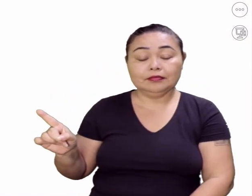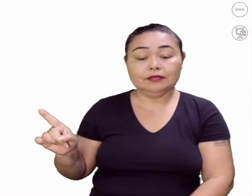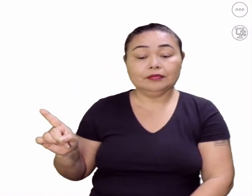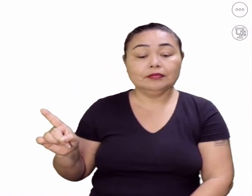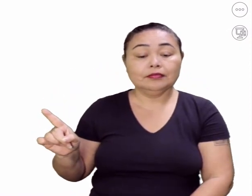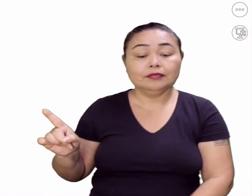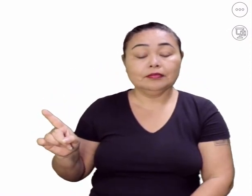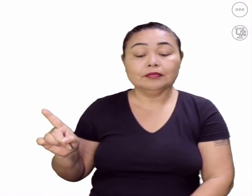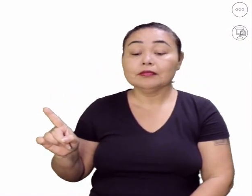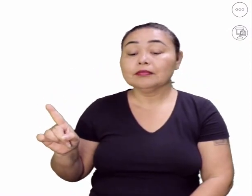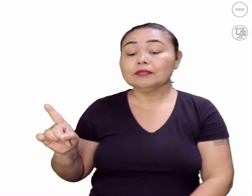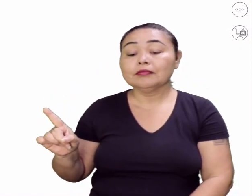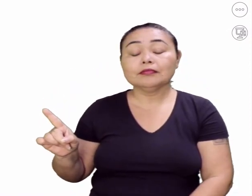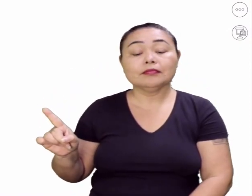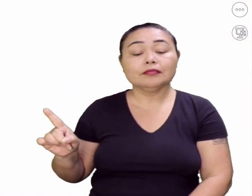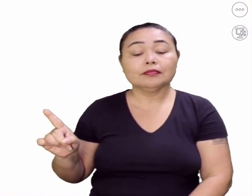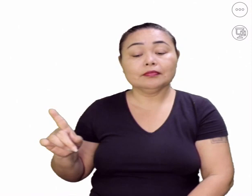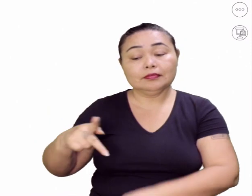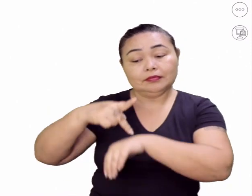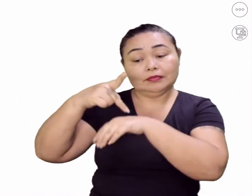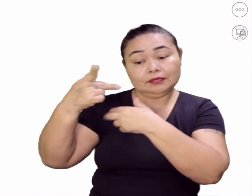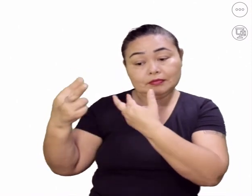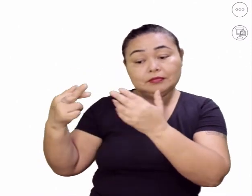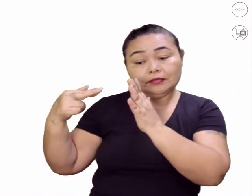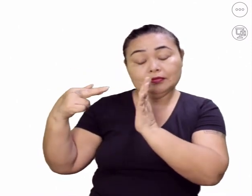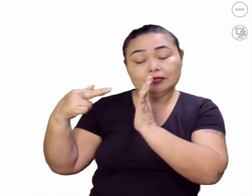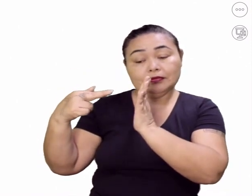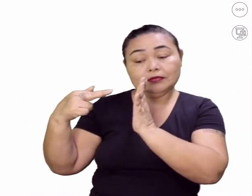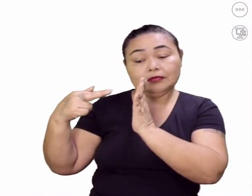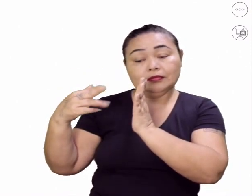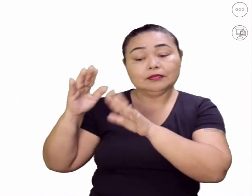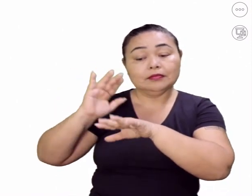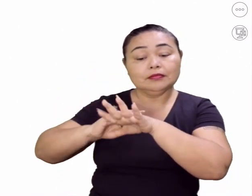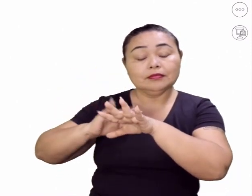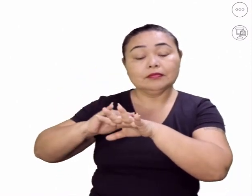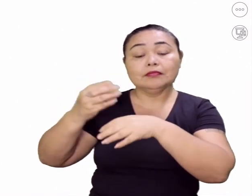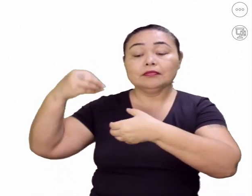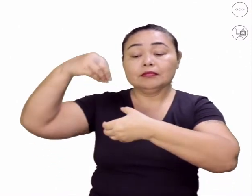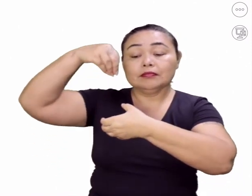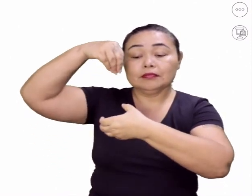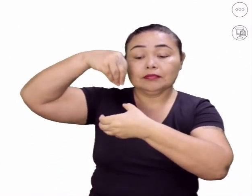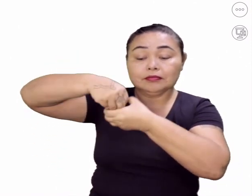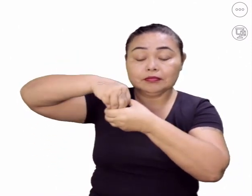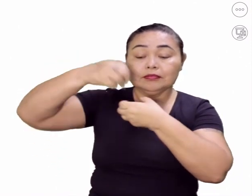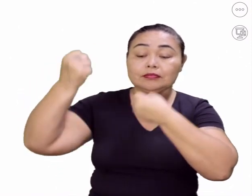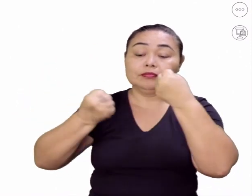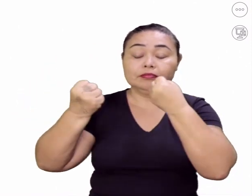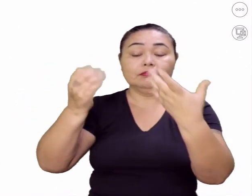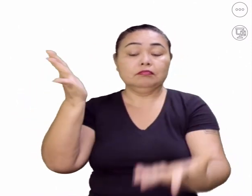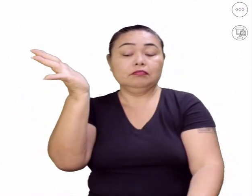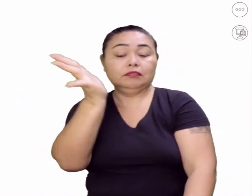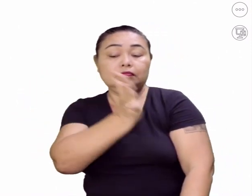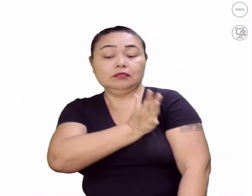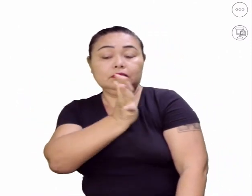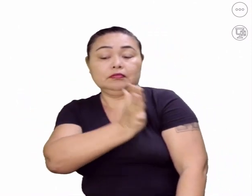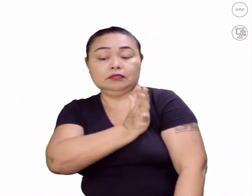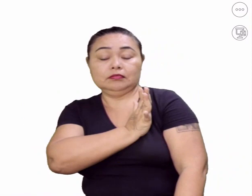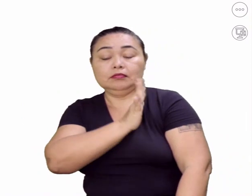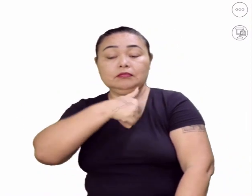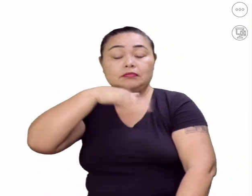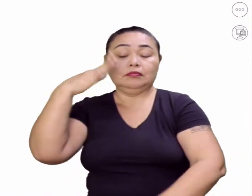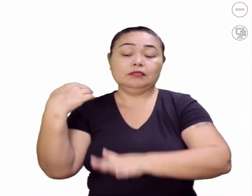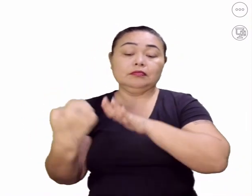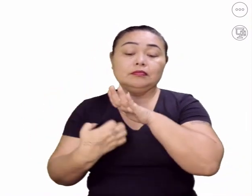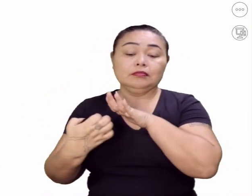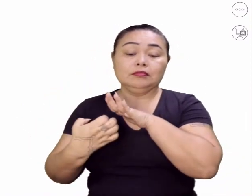isso? Obviamente, se ele está falando que o que está no carro e é uma pessoa milionária, um rico, um grande